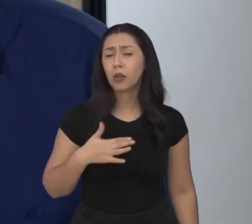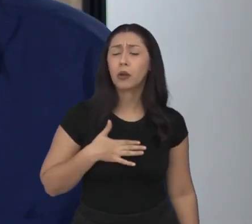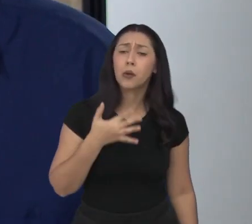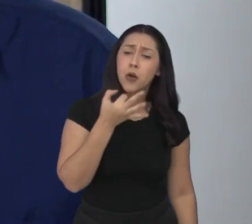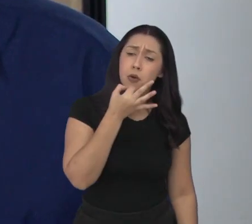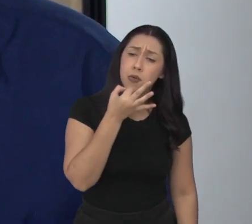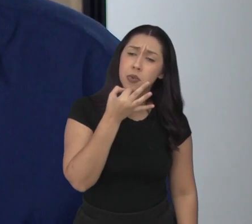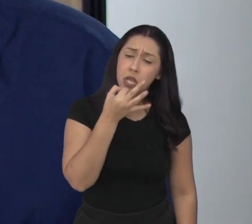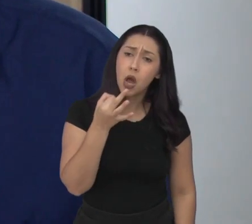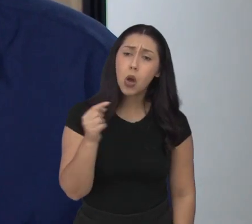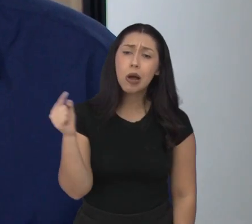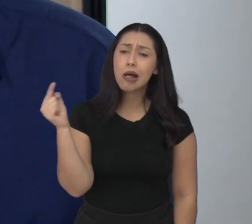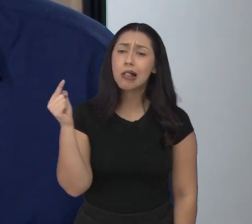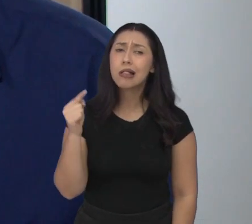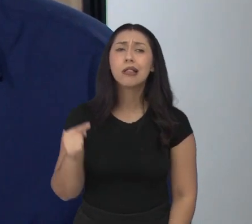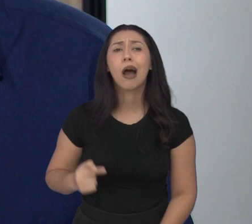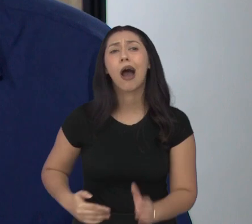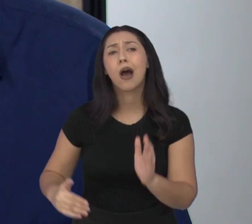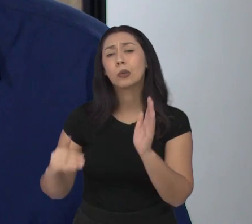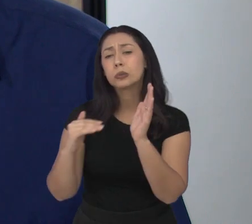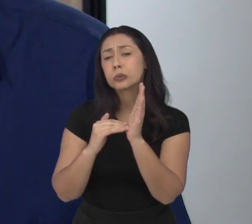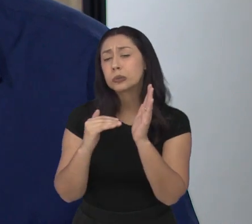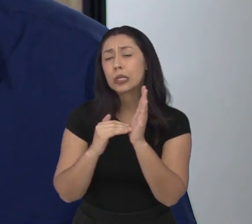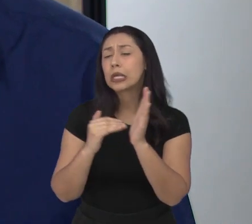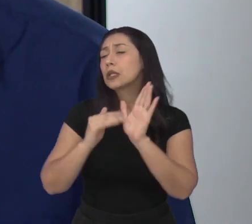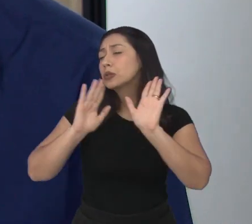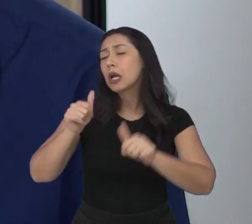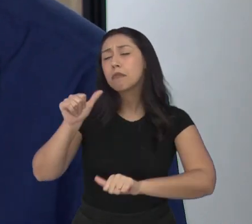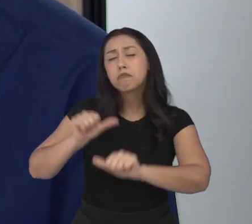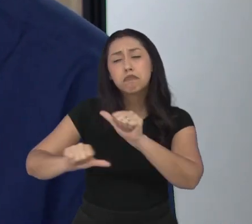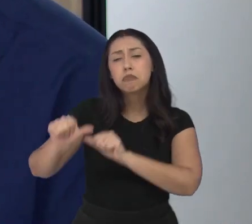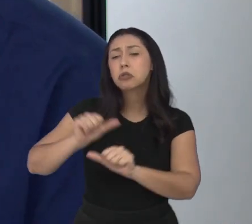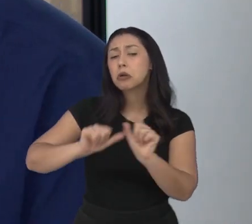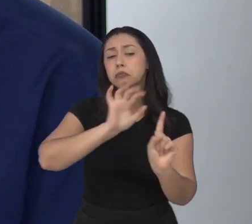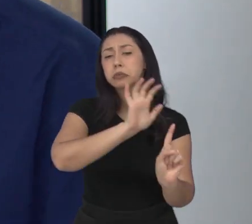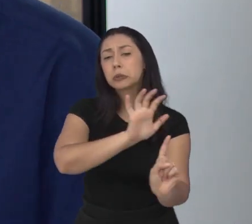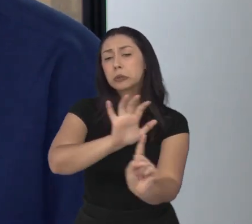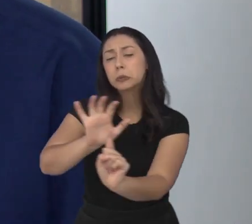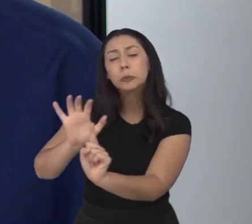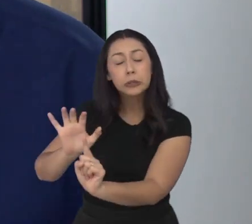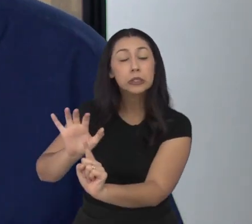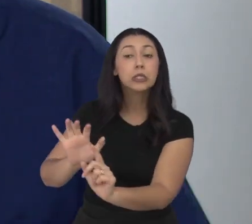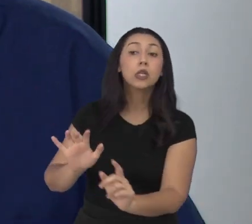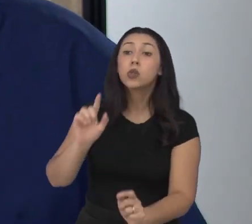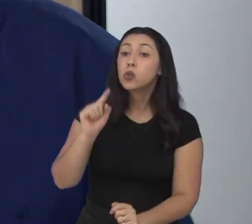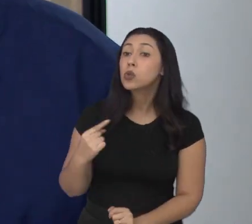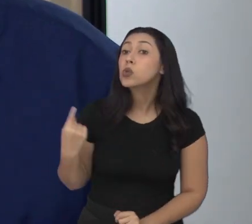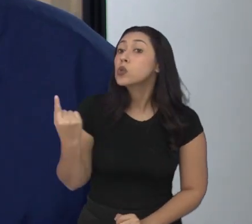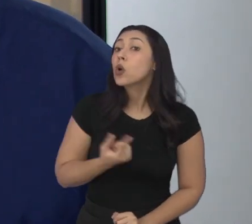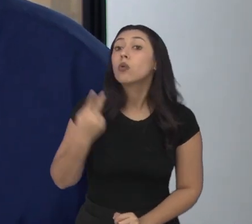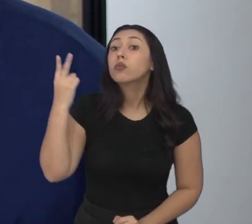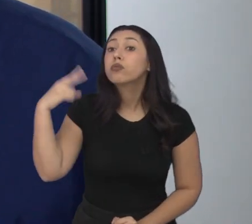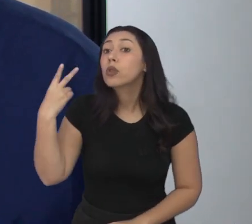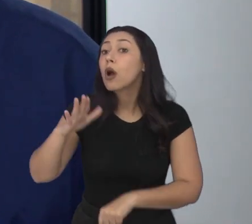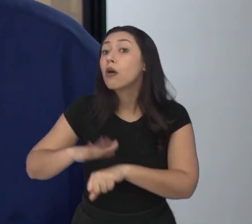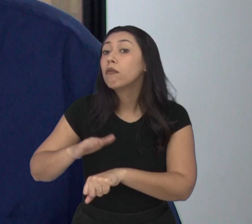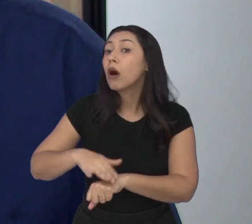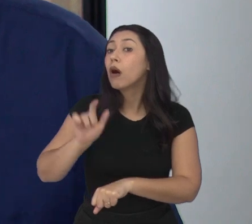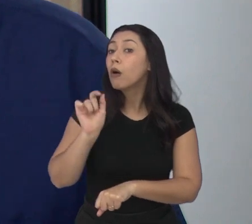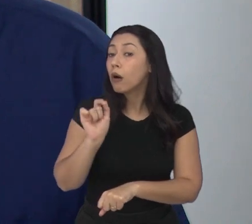Eu creio que o que está no Senado são essas mudanças que interferem no dia a dia da população. Então, o que nós temos que